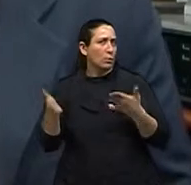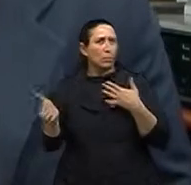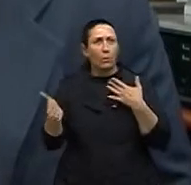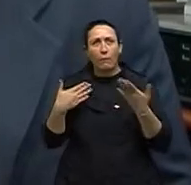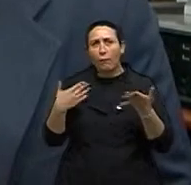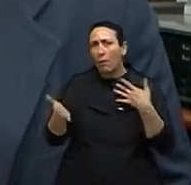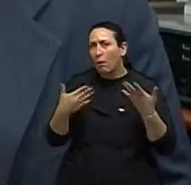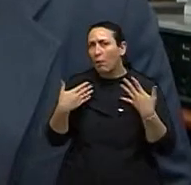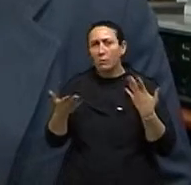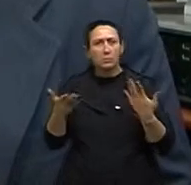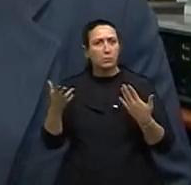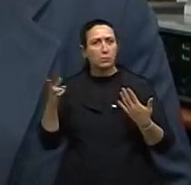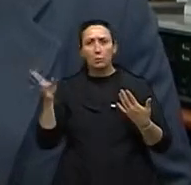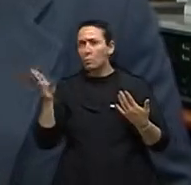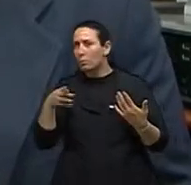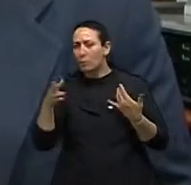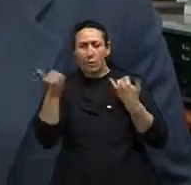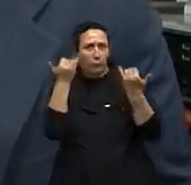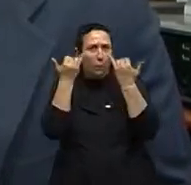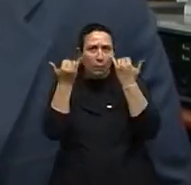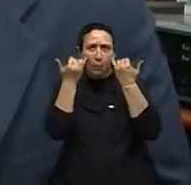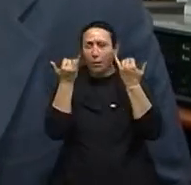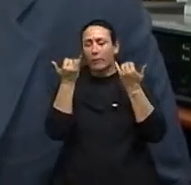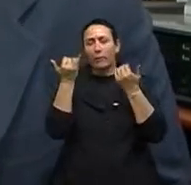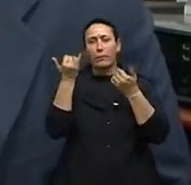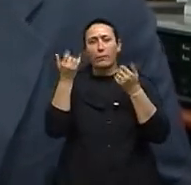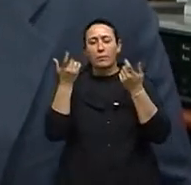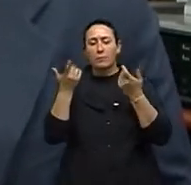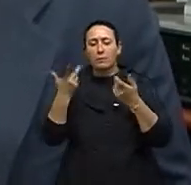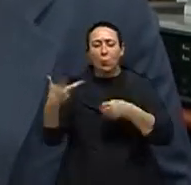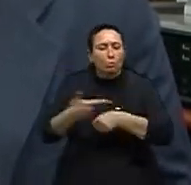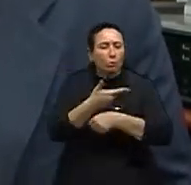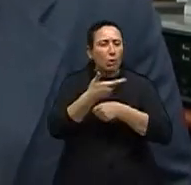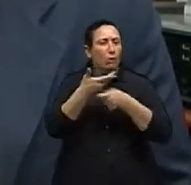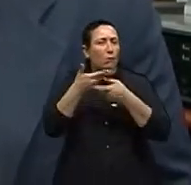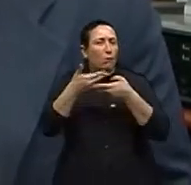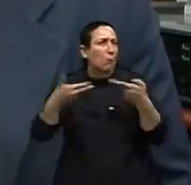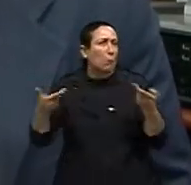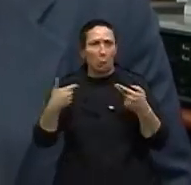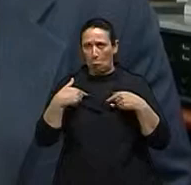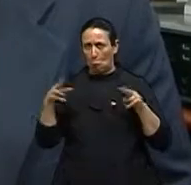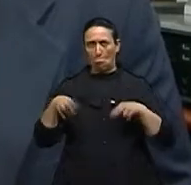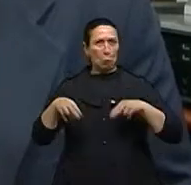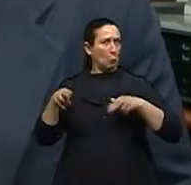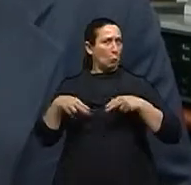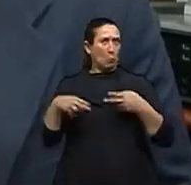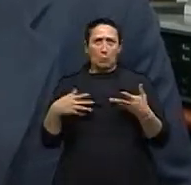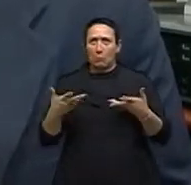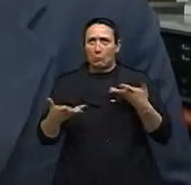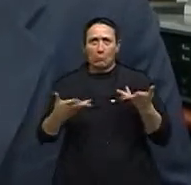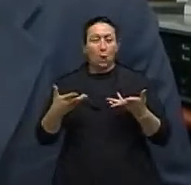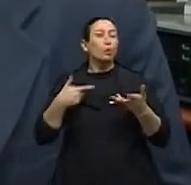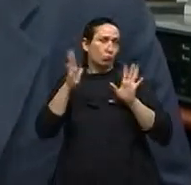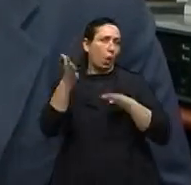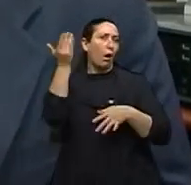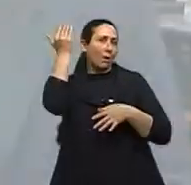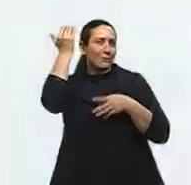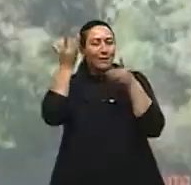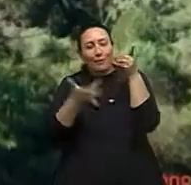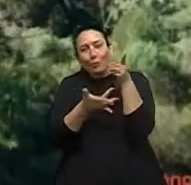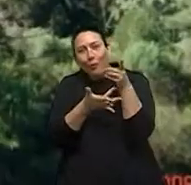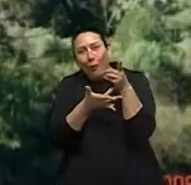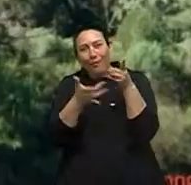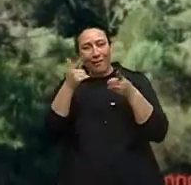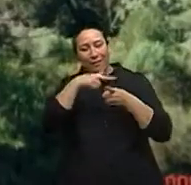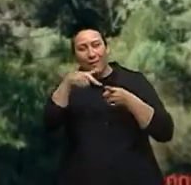ou me informado sobre cirurgia de próstata ou coisas assim fazia já tinha até feito exame de toque que